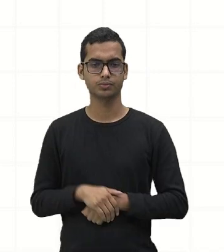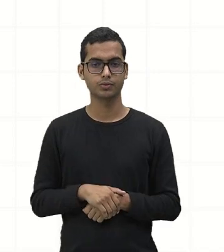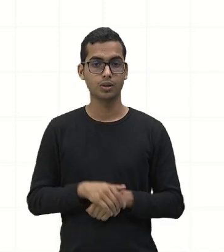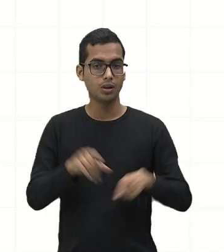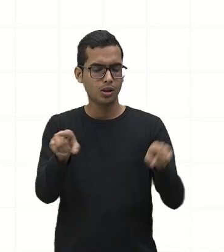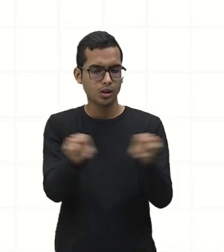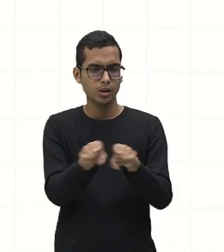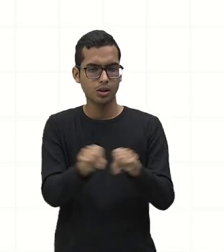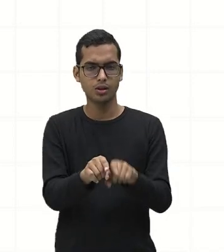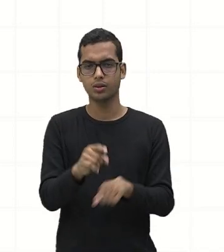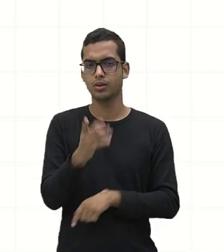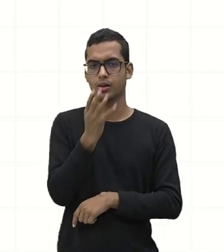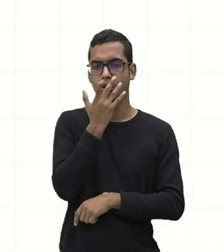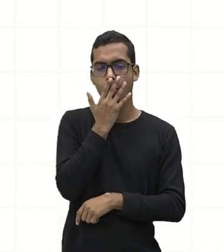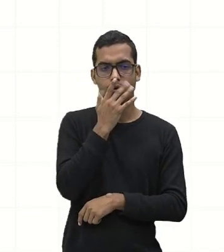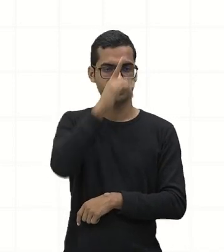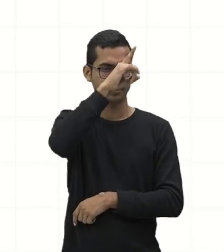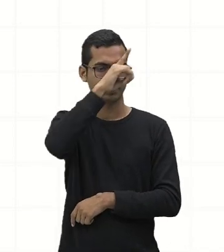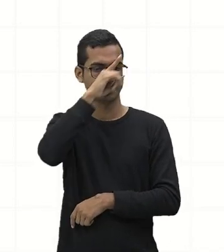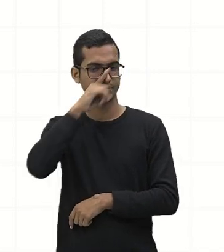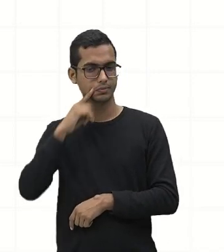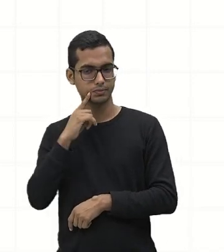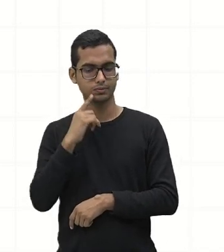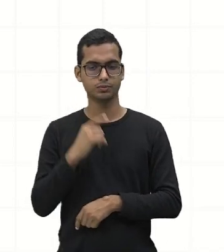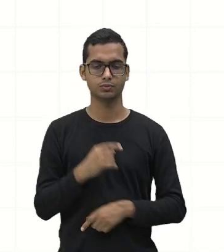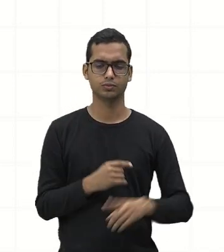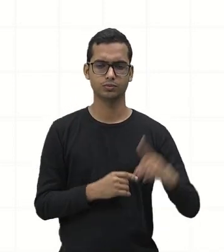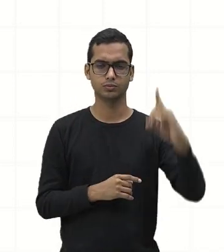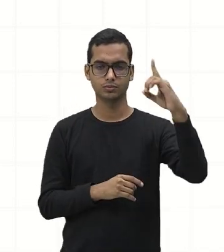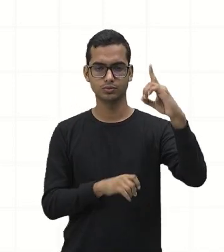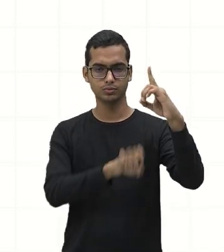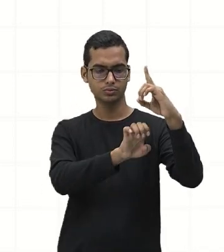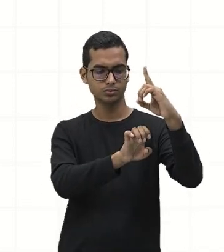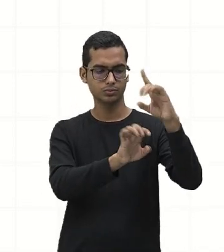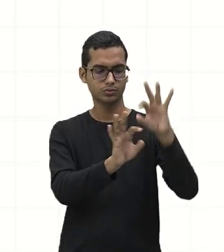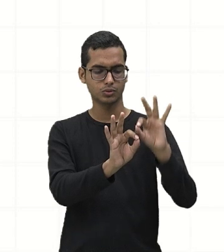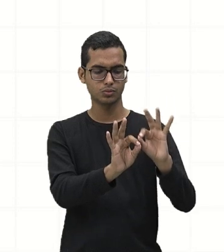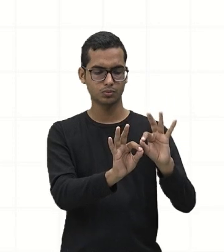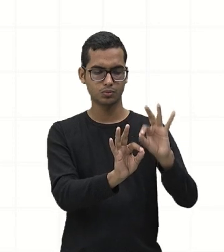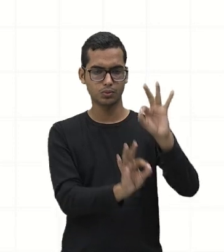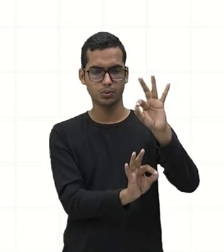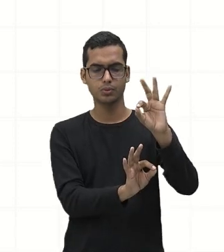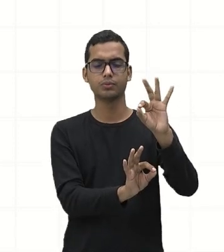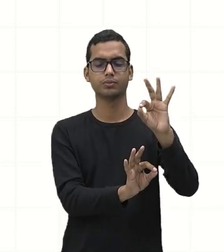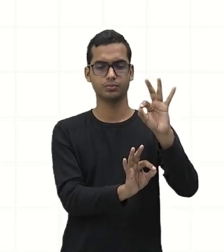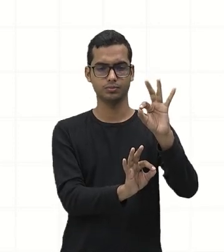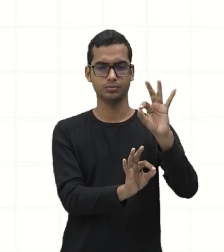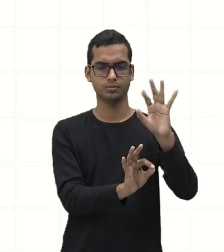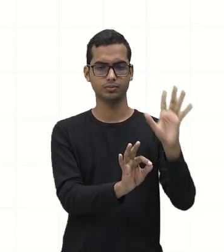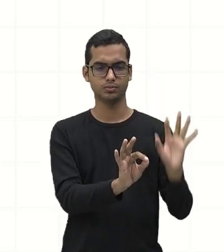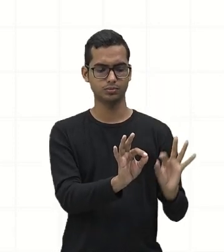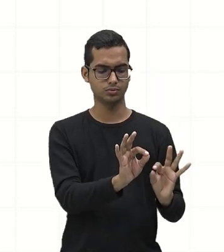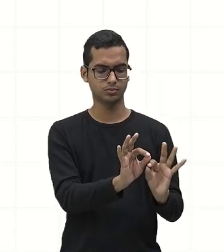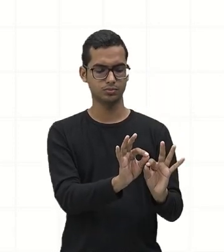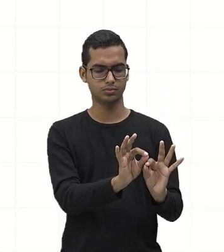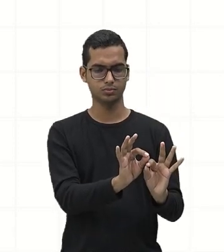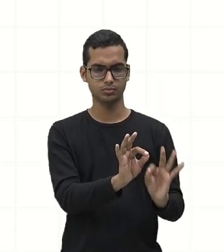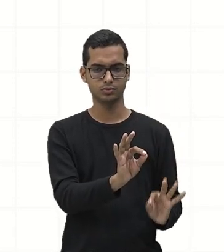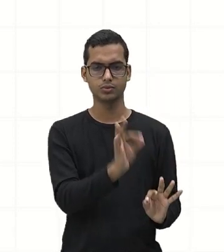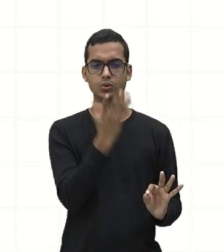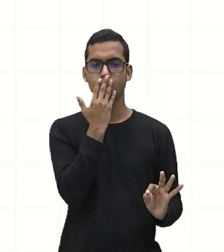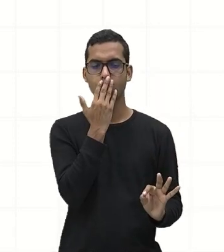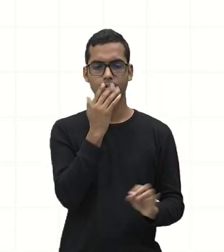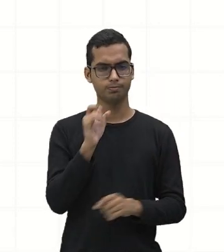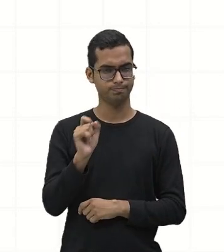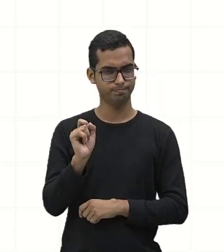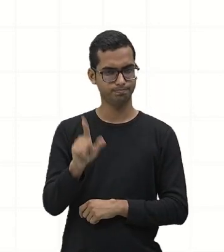amarelo, tudo bem? Vai estar para a distância em azul aqui, que eu vou